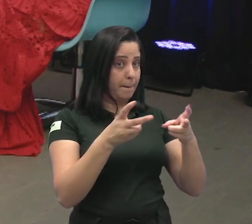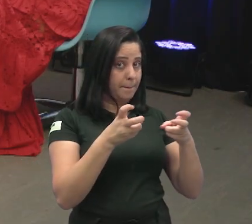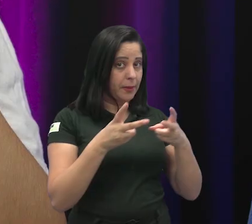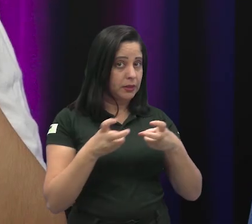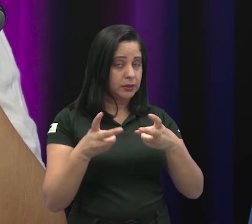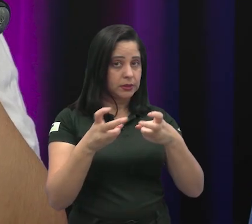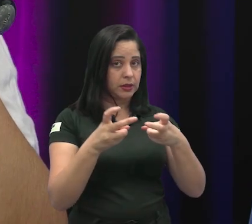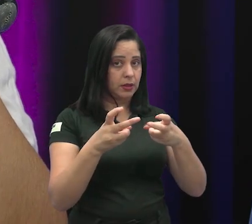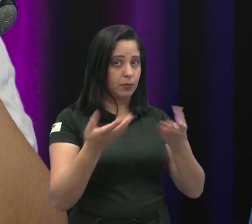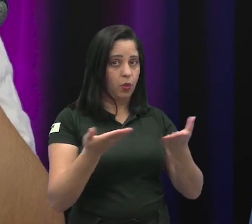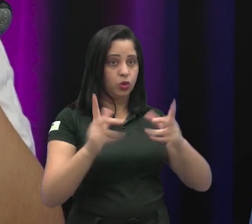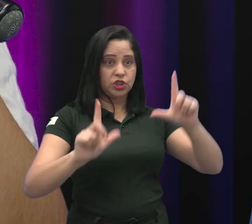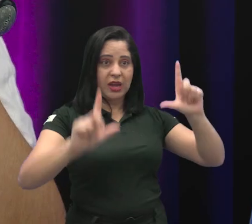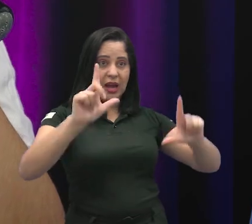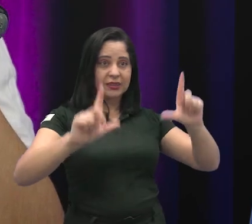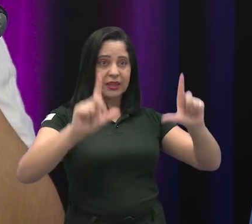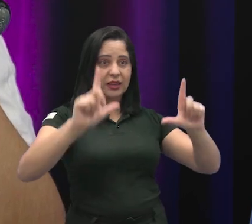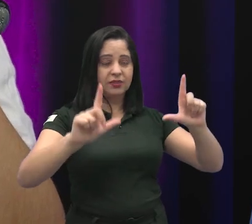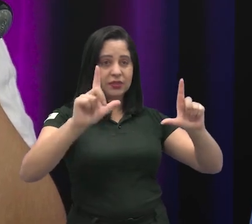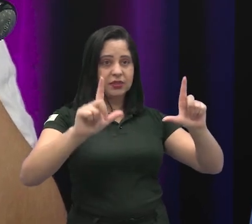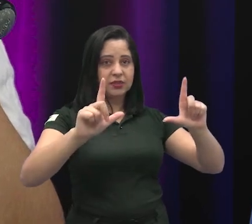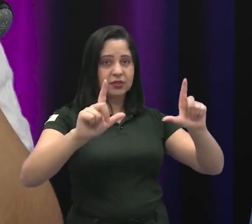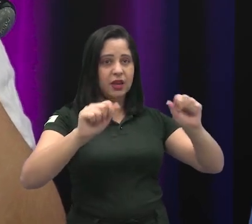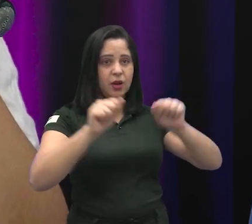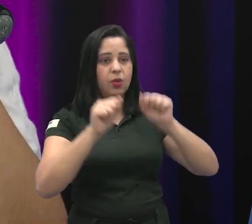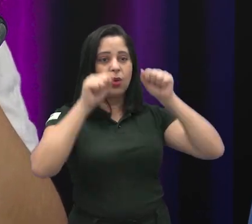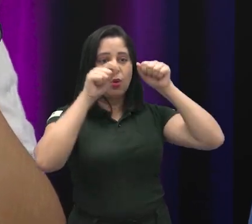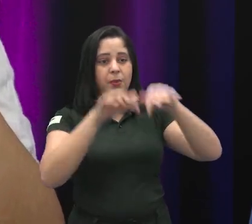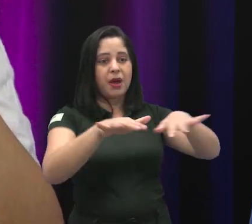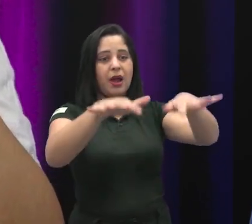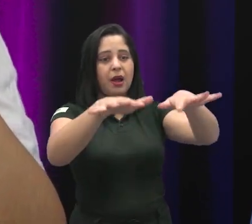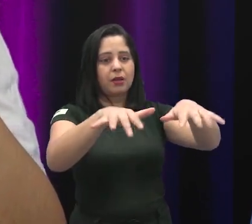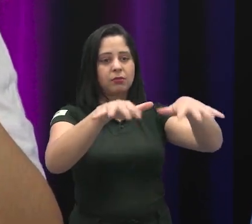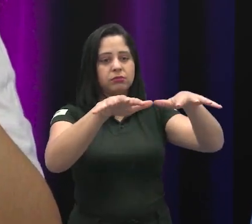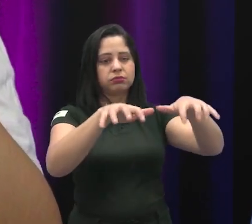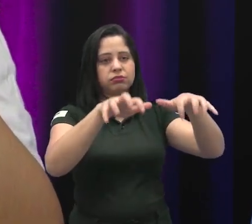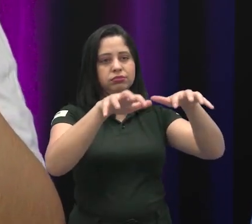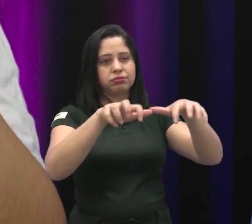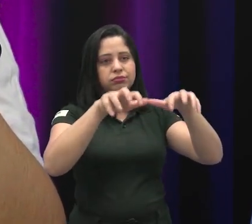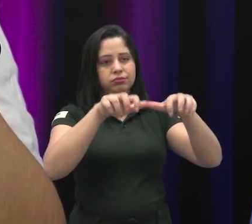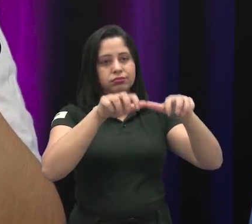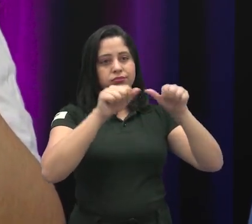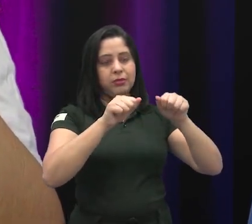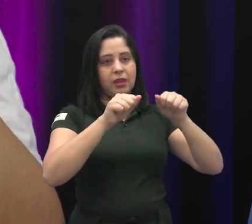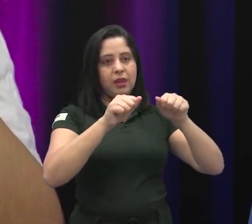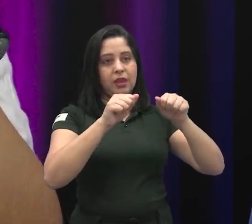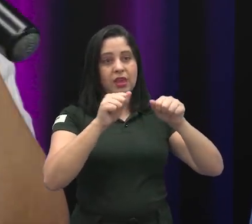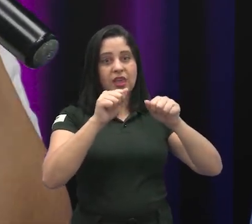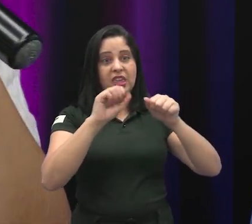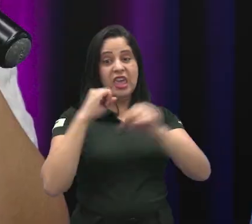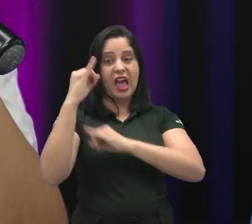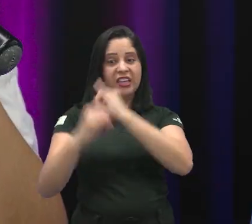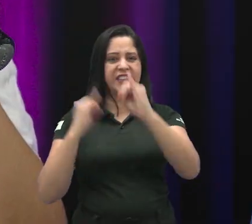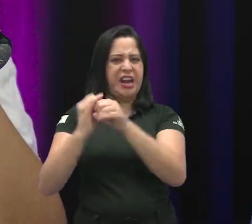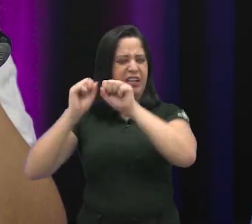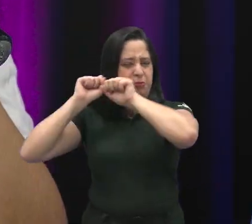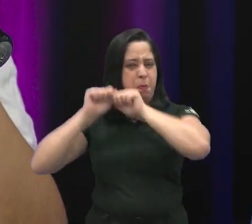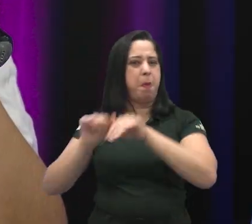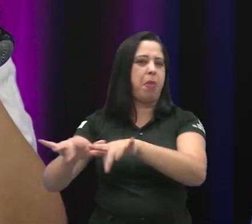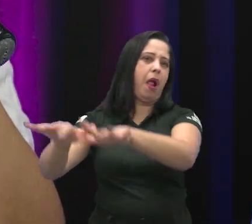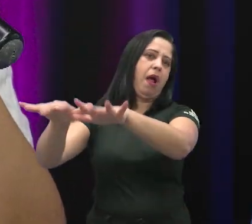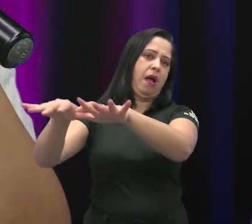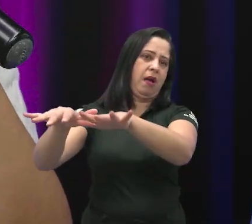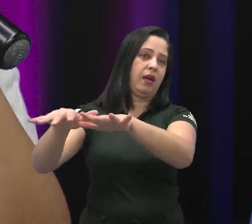televisão cada vez perdendo espaço para a internet, para os streamings. Então, meio que não tem como